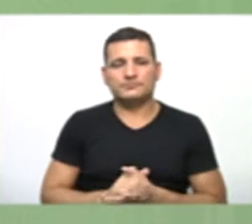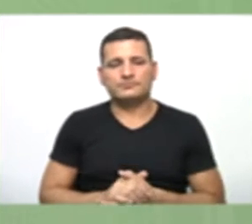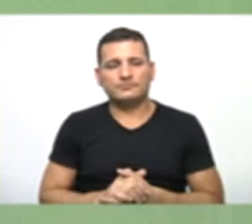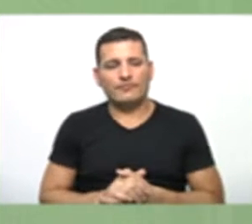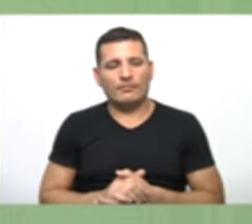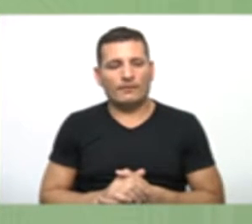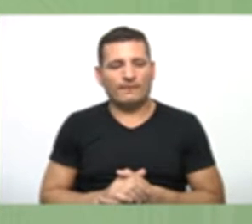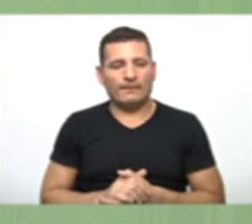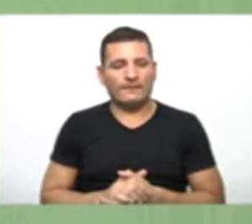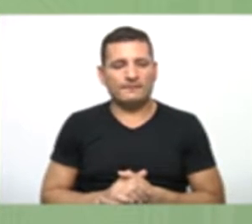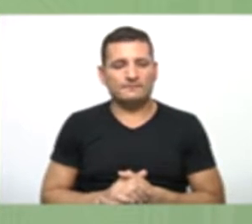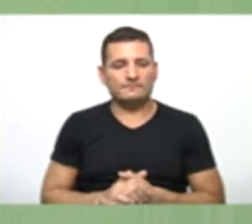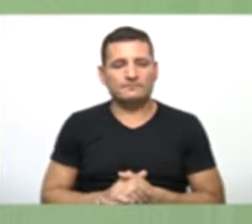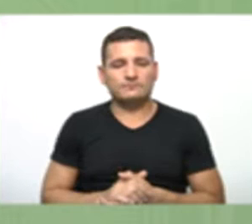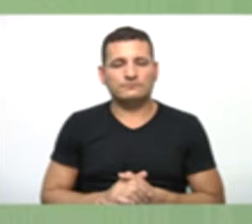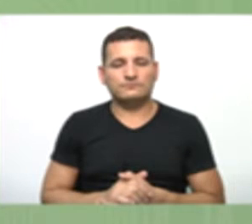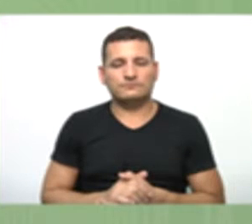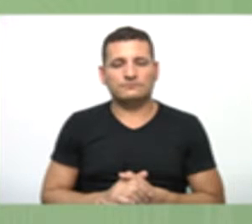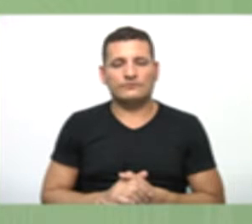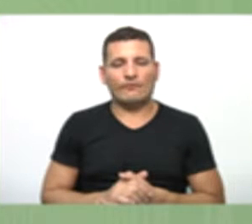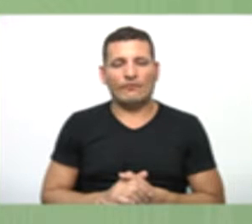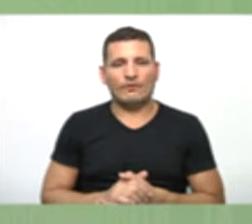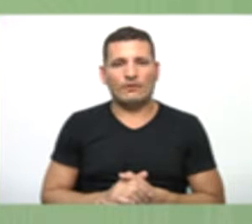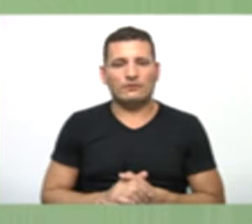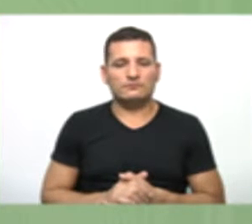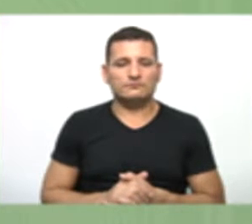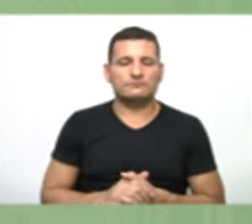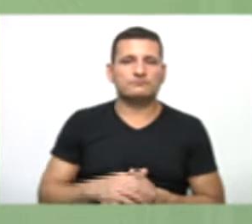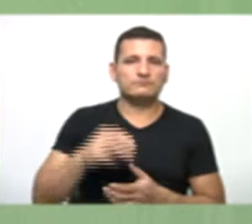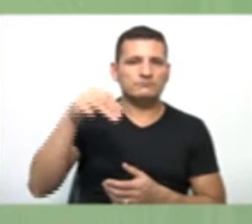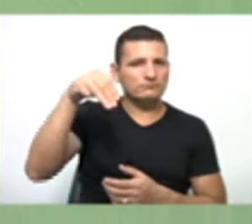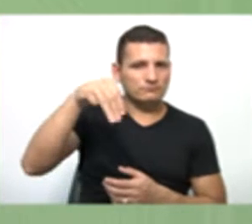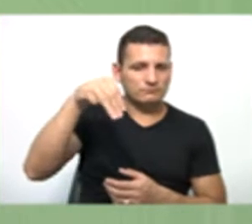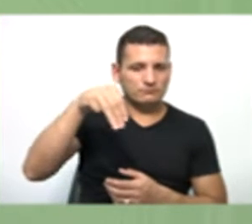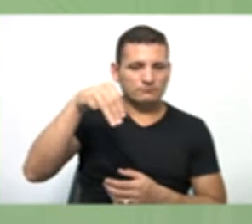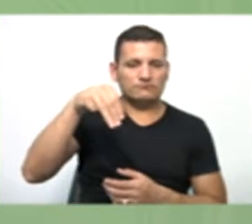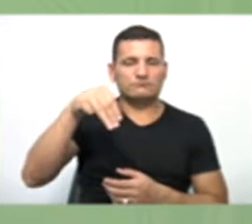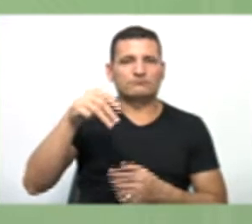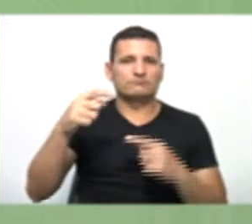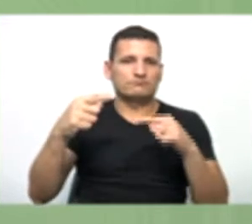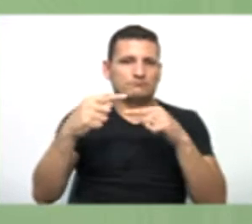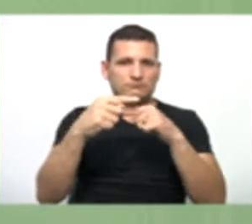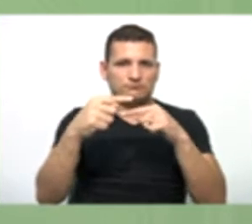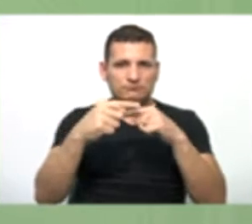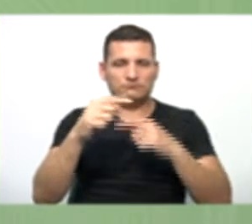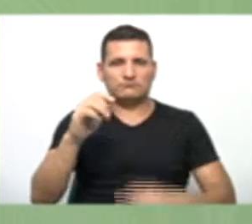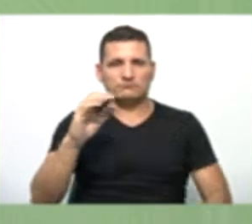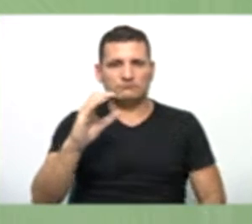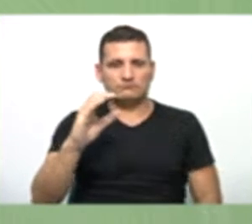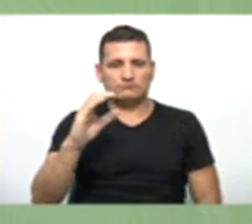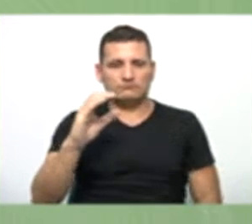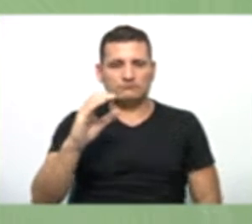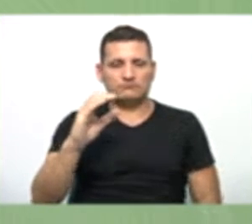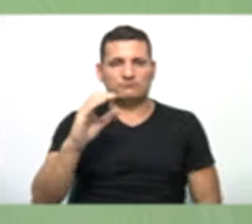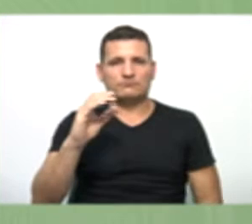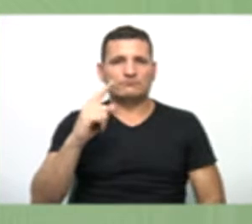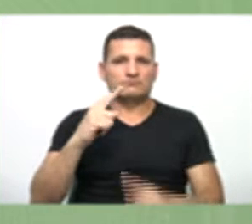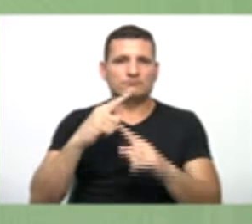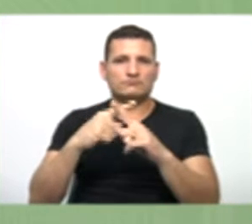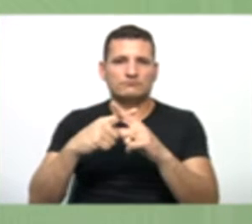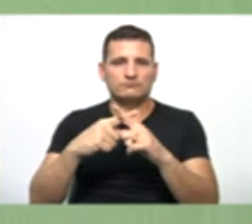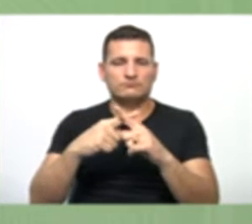lá, a forma do montante que a gente acabou de ver é essa. Montante é igual C, que multiplica